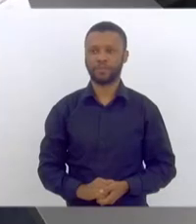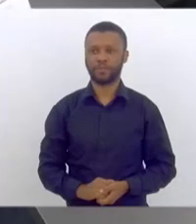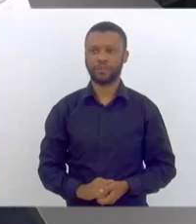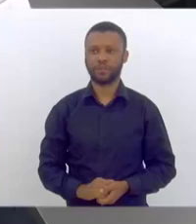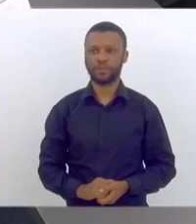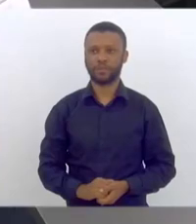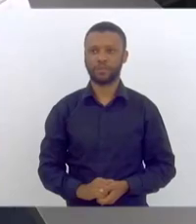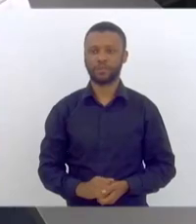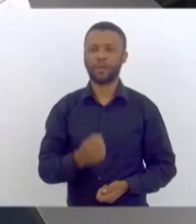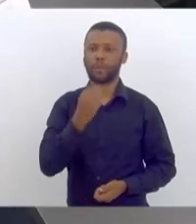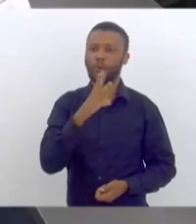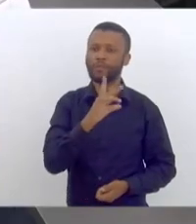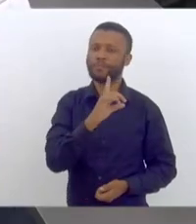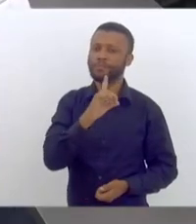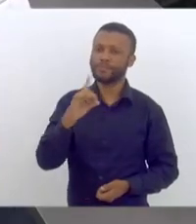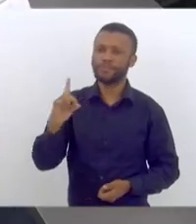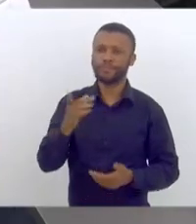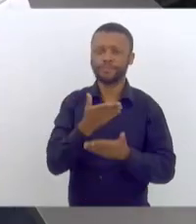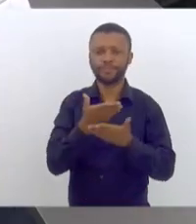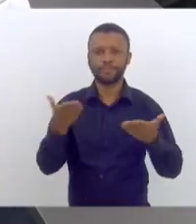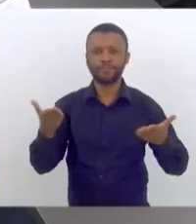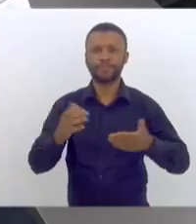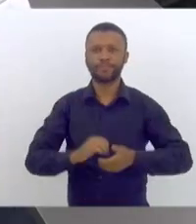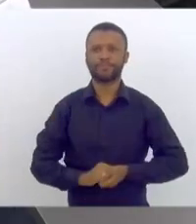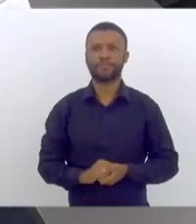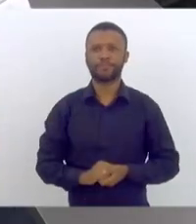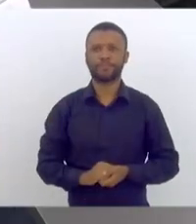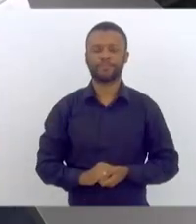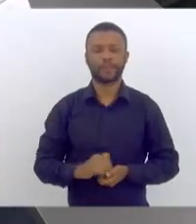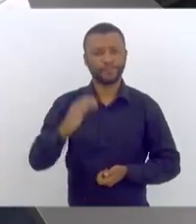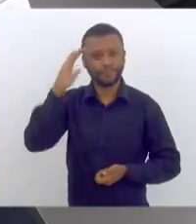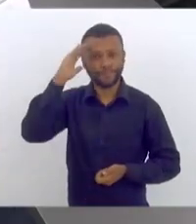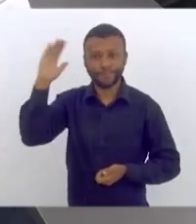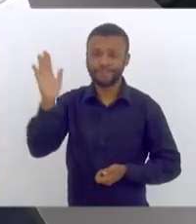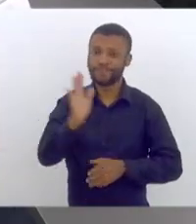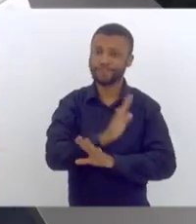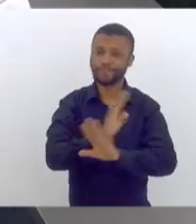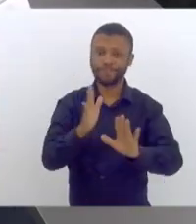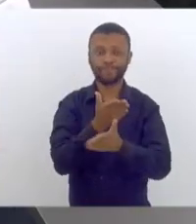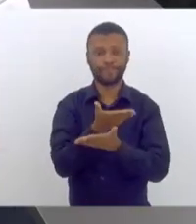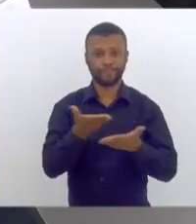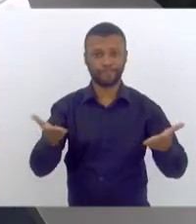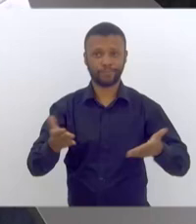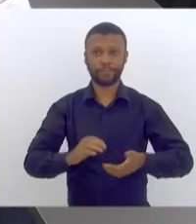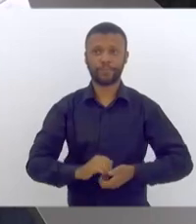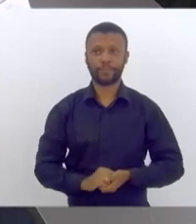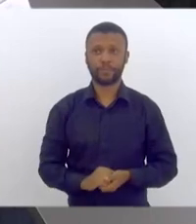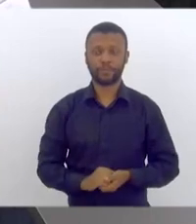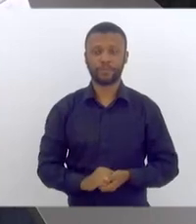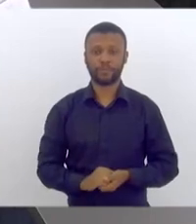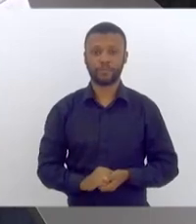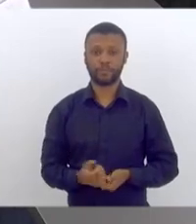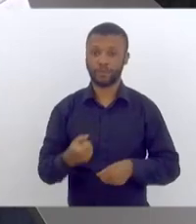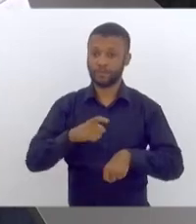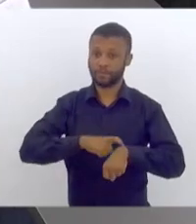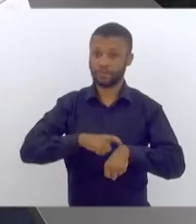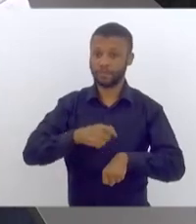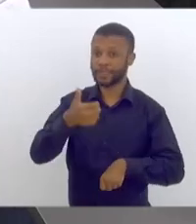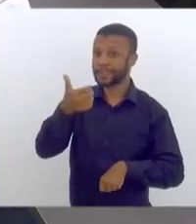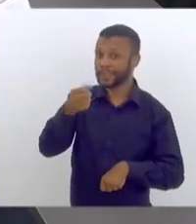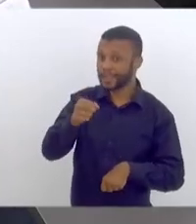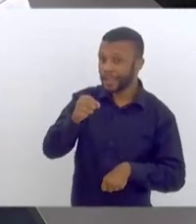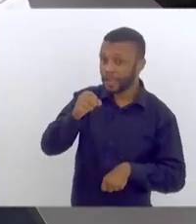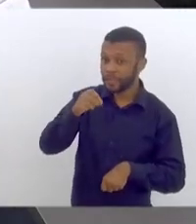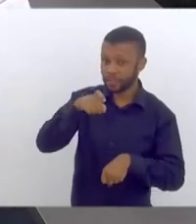Bom dia a todas e todos as 10 horas